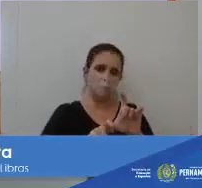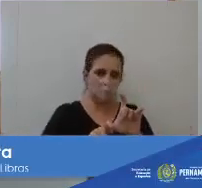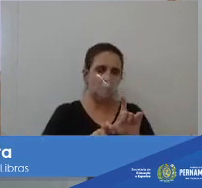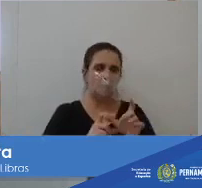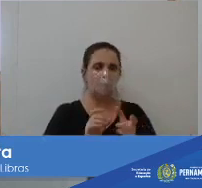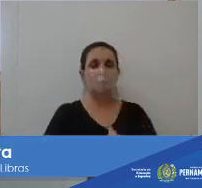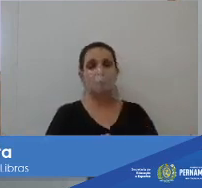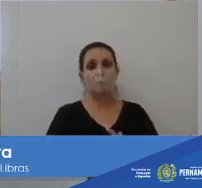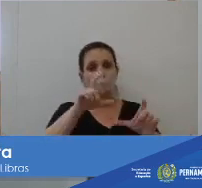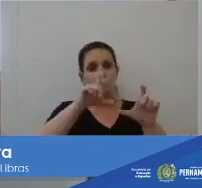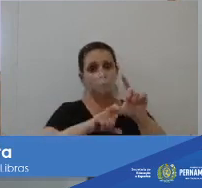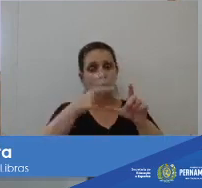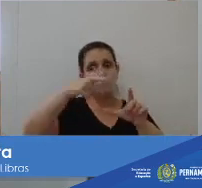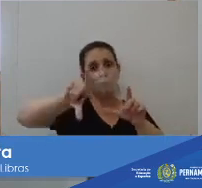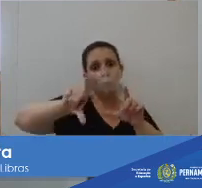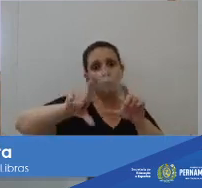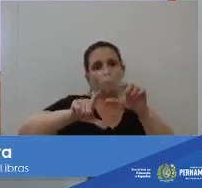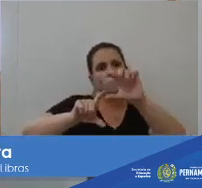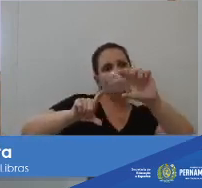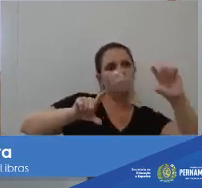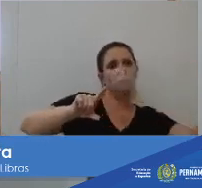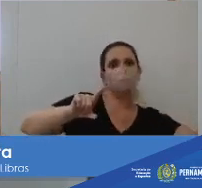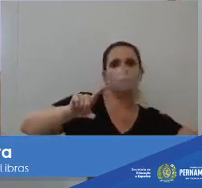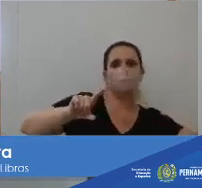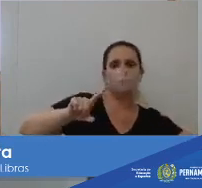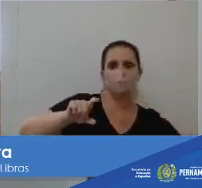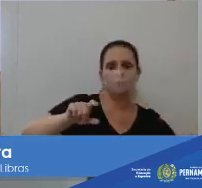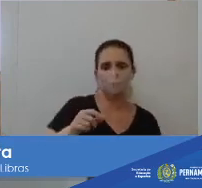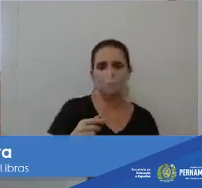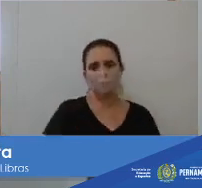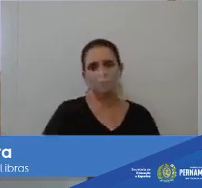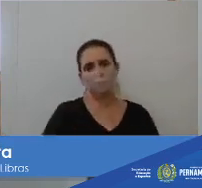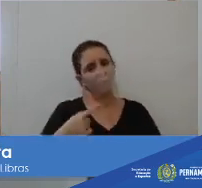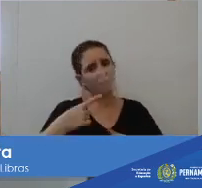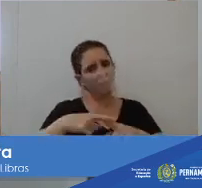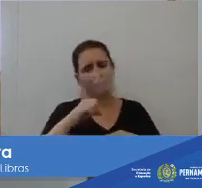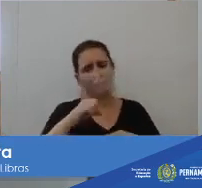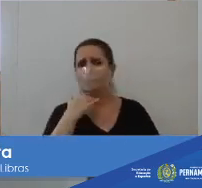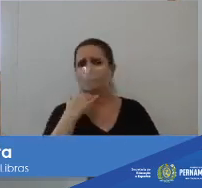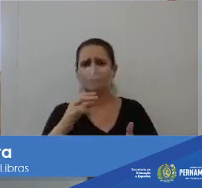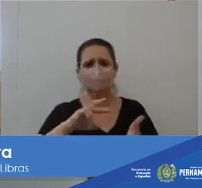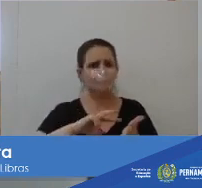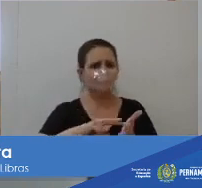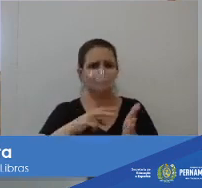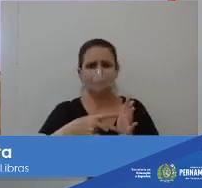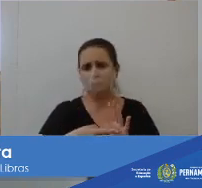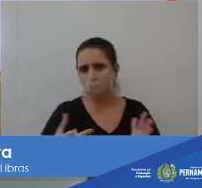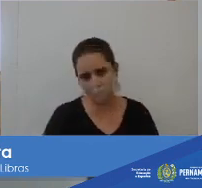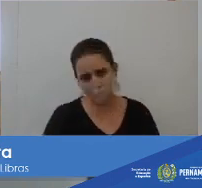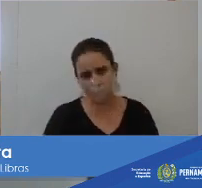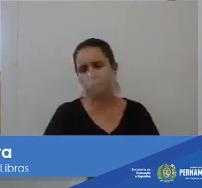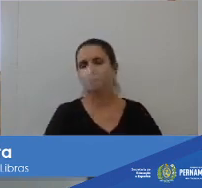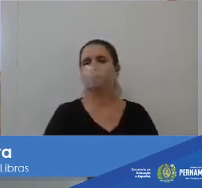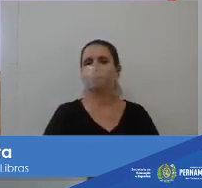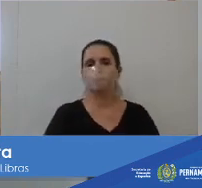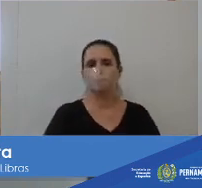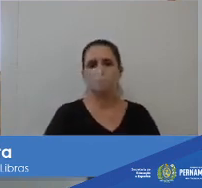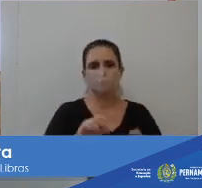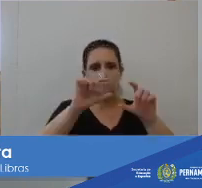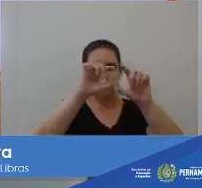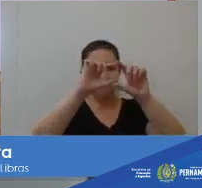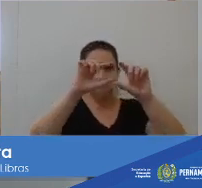dependentes. Elas dependem de uma outra oração para ter sentido. Beleza? Vamos lembrar disso?